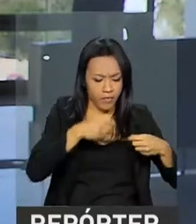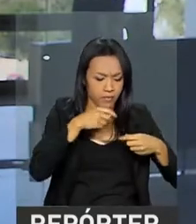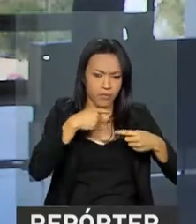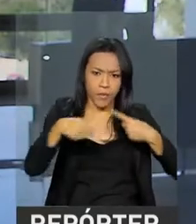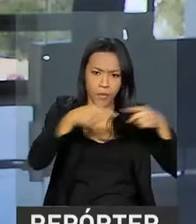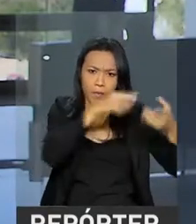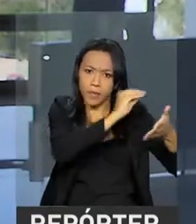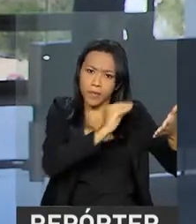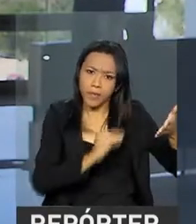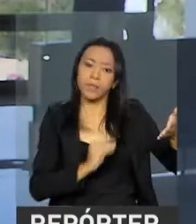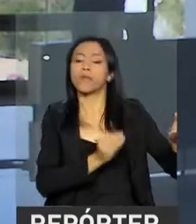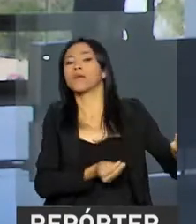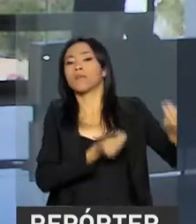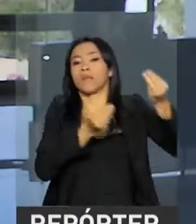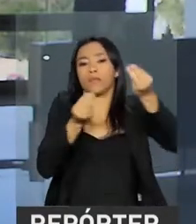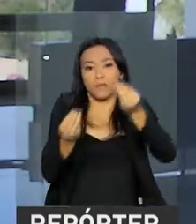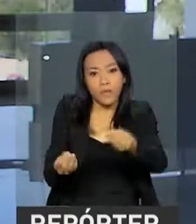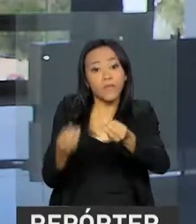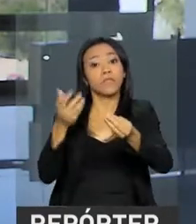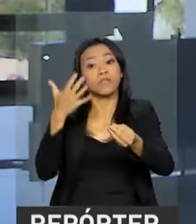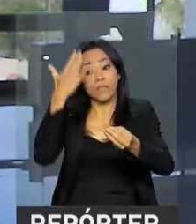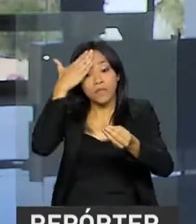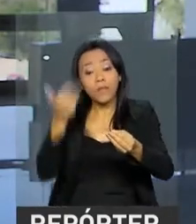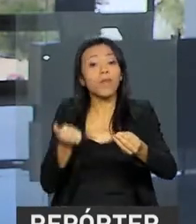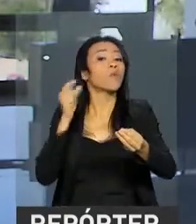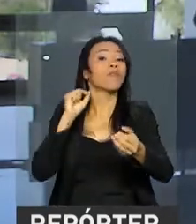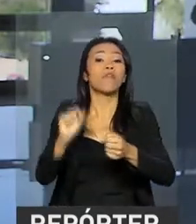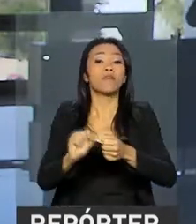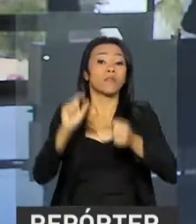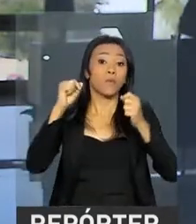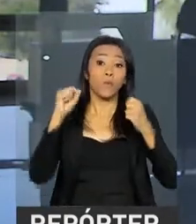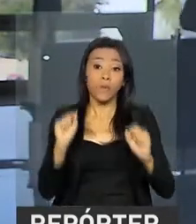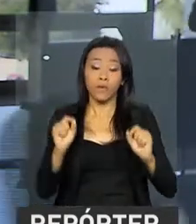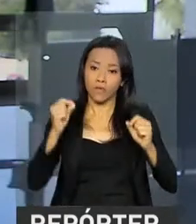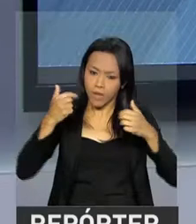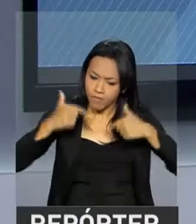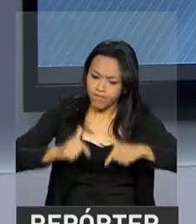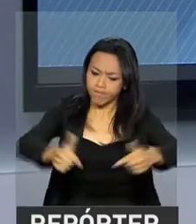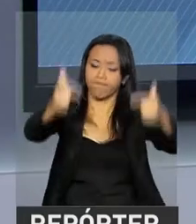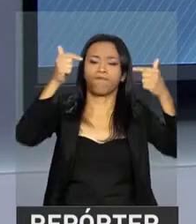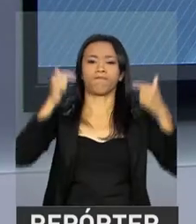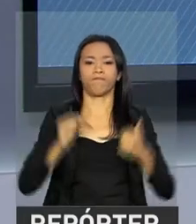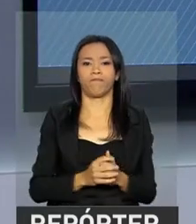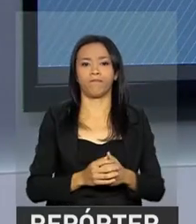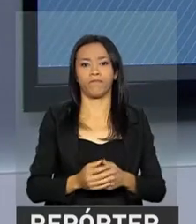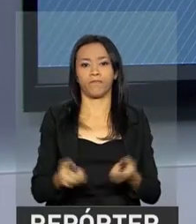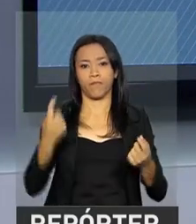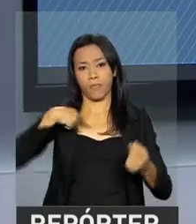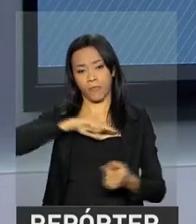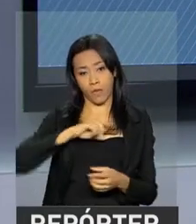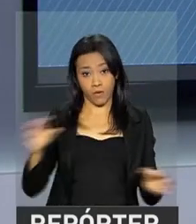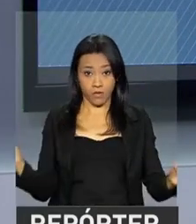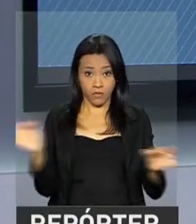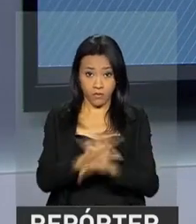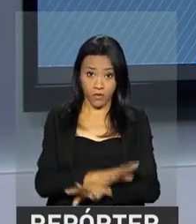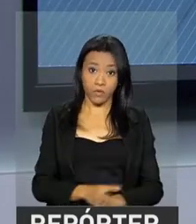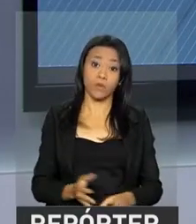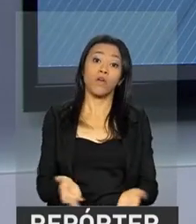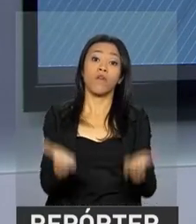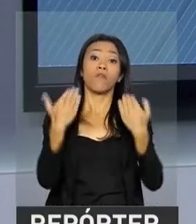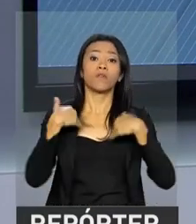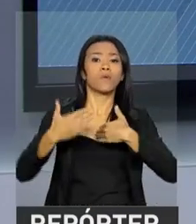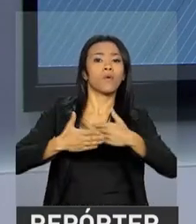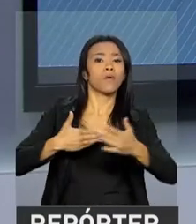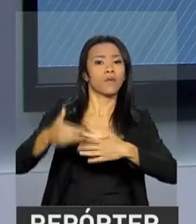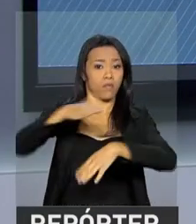se ter os resultados práticos, efetivos, daquilo que foi apresentado. O repórter NBR fica por aqui.